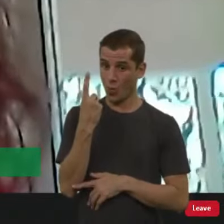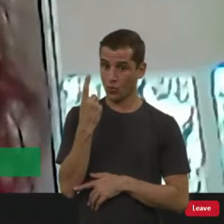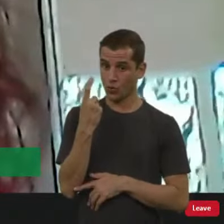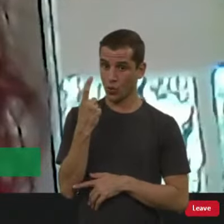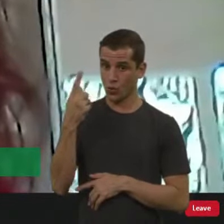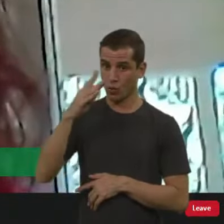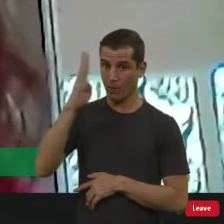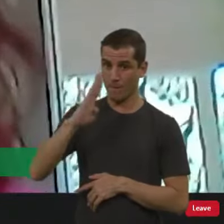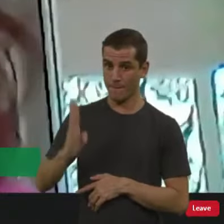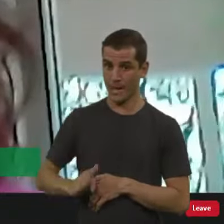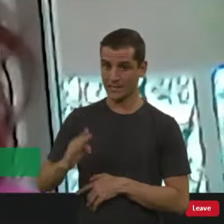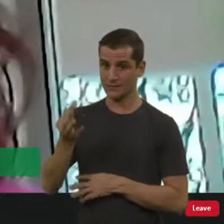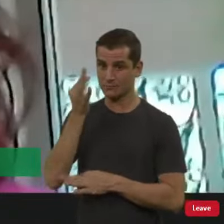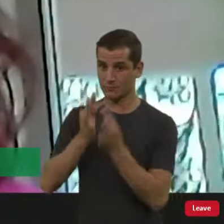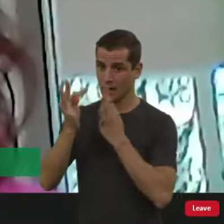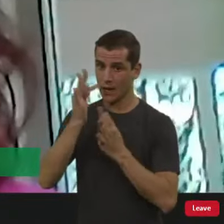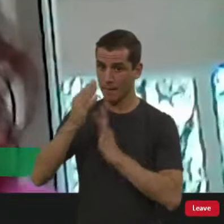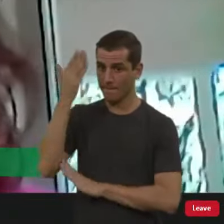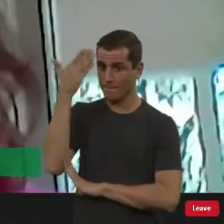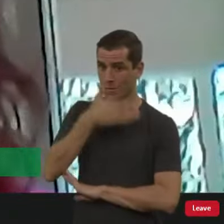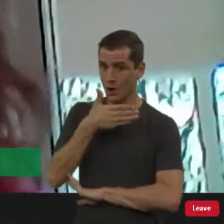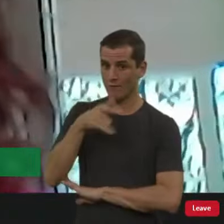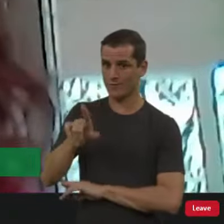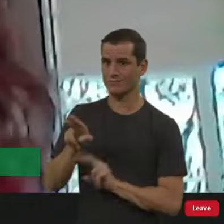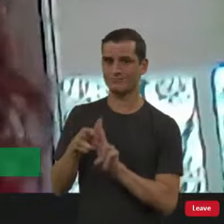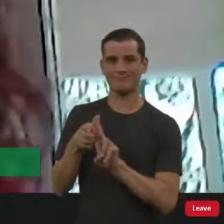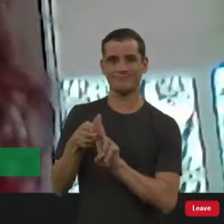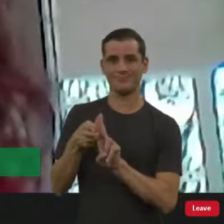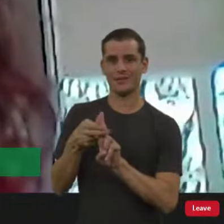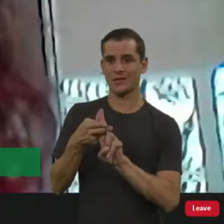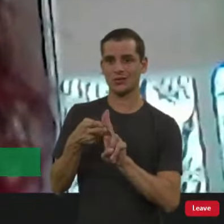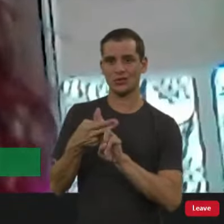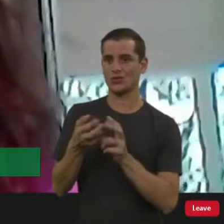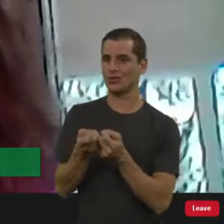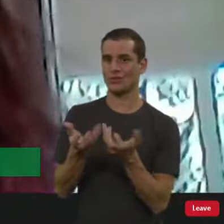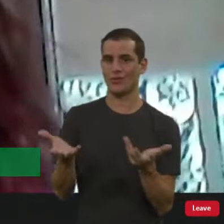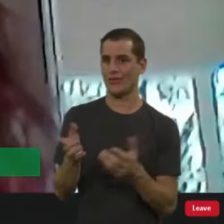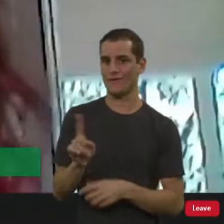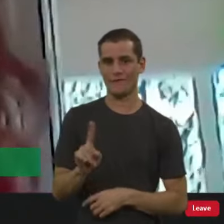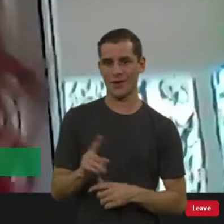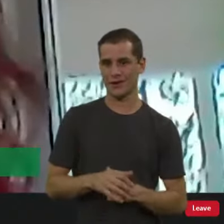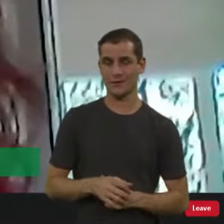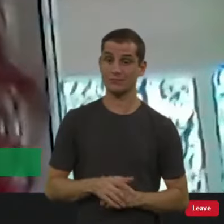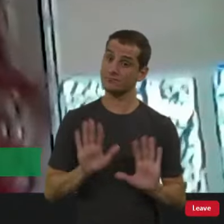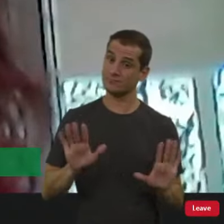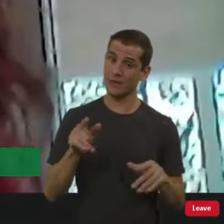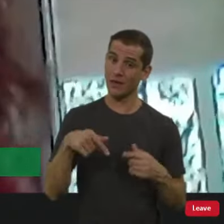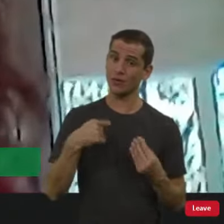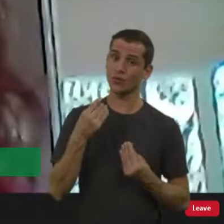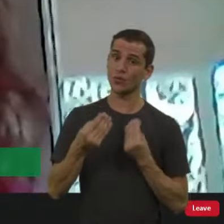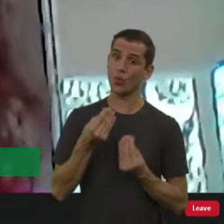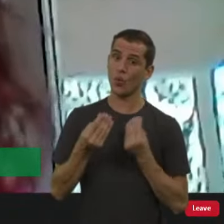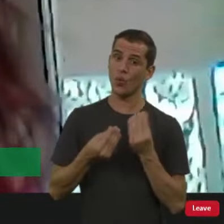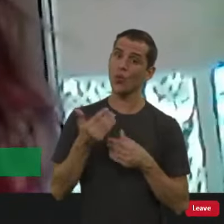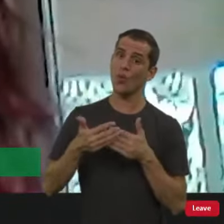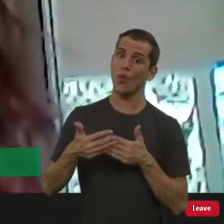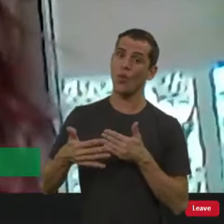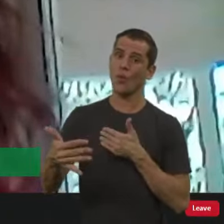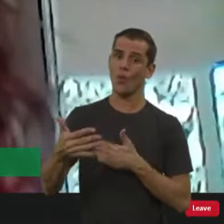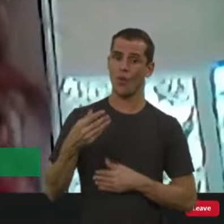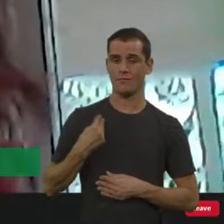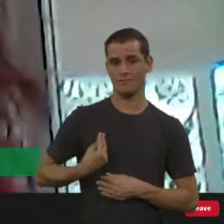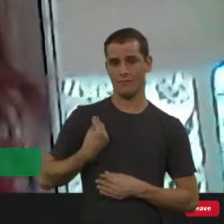está no SUS. Ou seja, se para a hipertensão arterial pulmonar estamos caminhando, né, estamos em um cenário de atualização